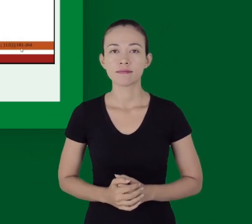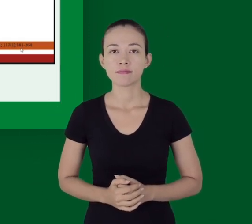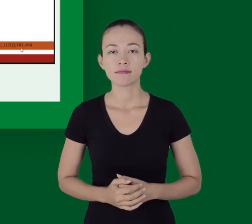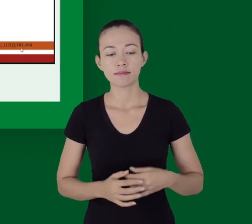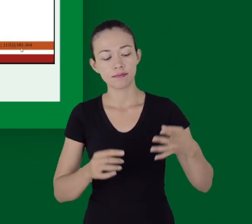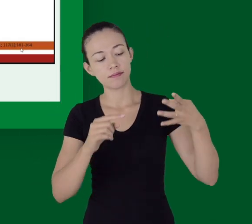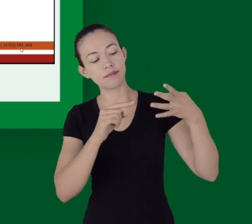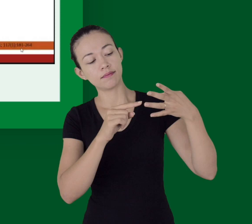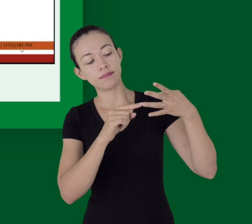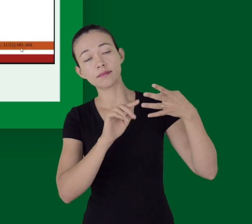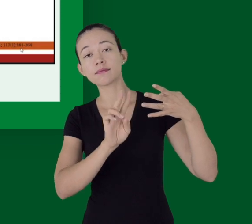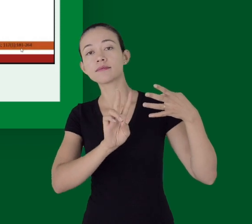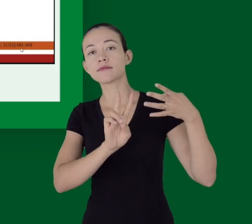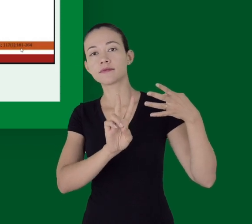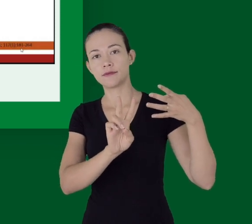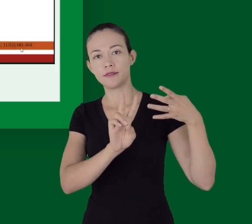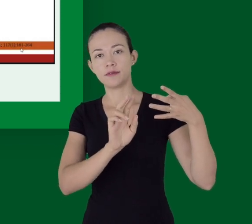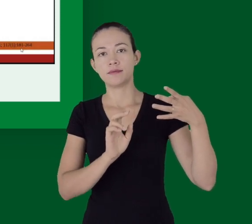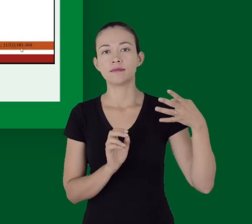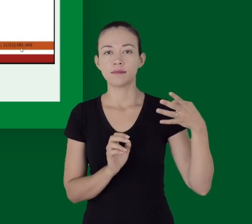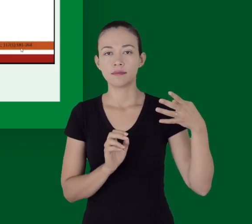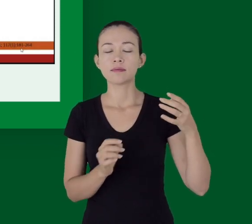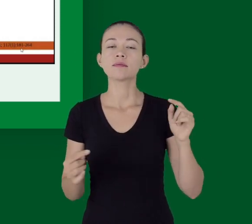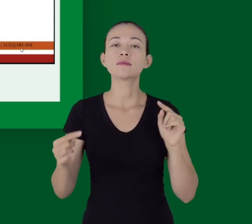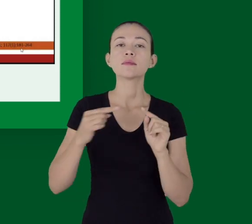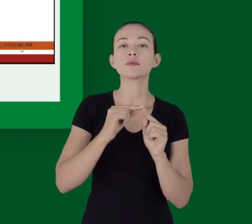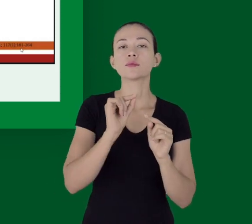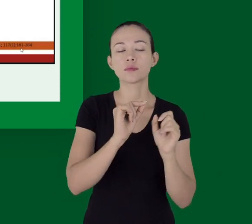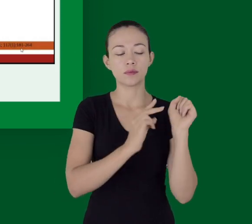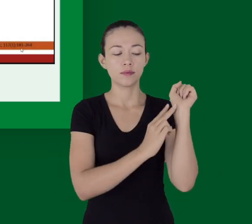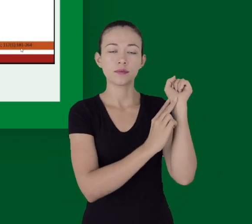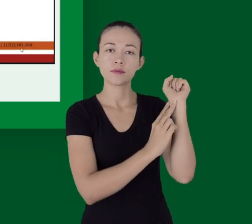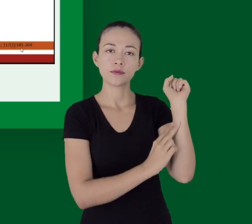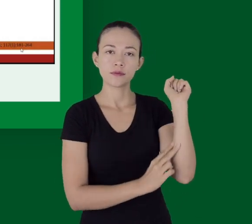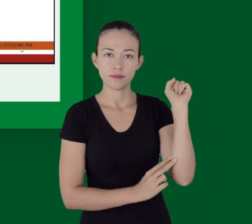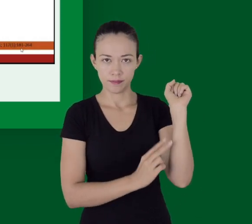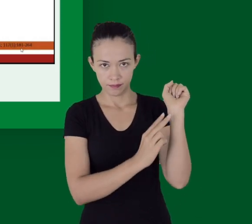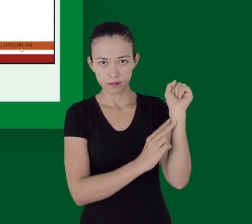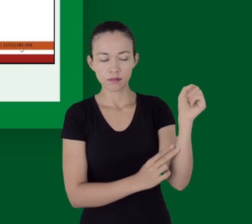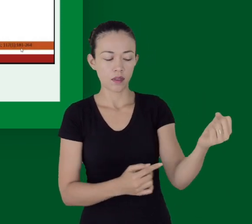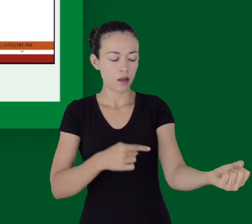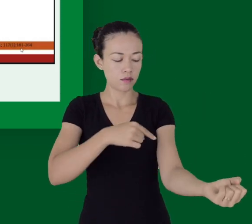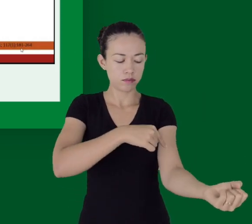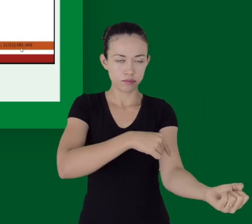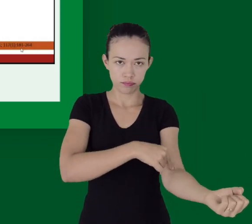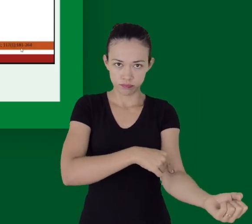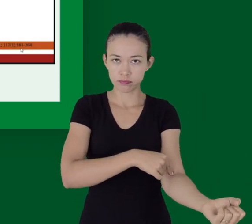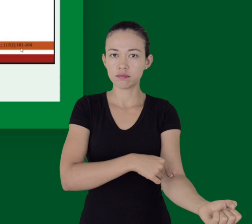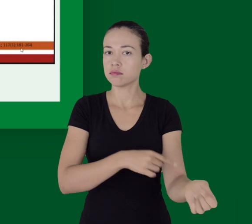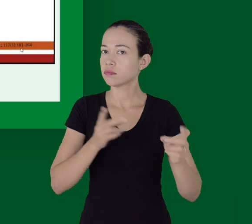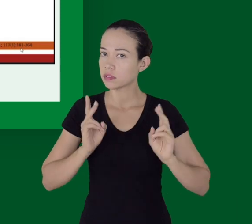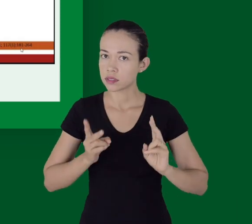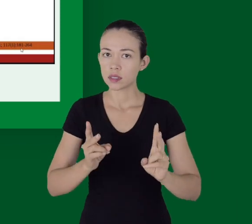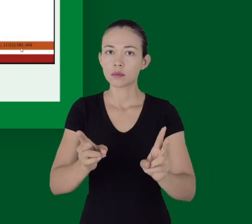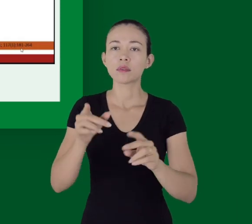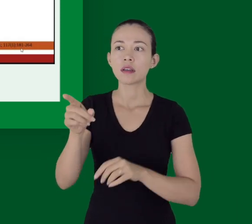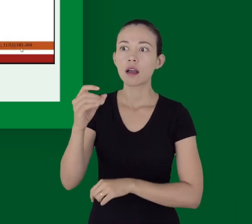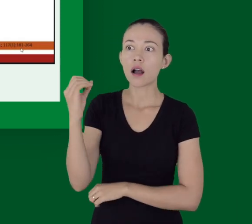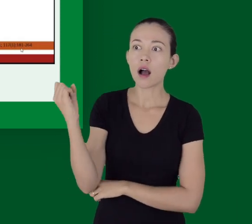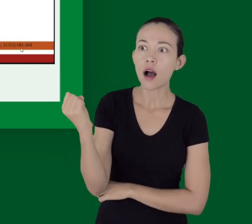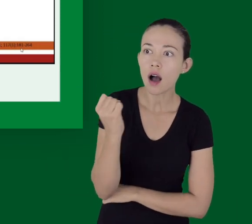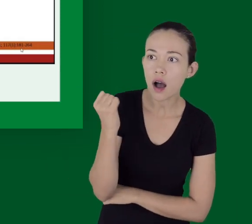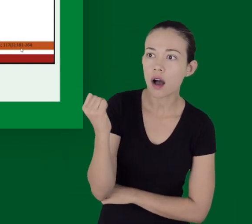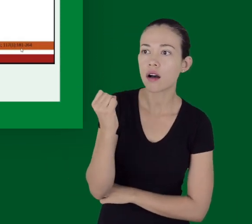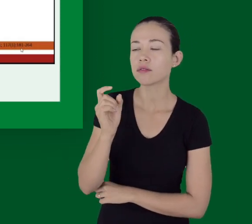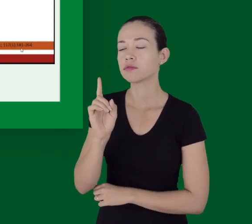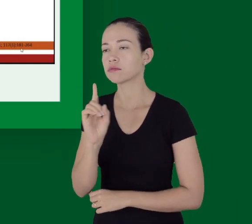94% ou 92%. O V, né, de MOV, o V seria de veia que é o acesso venoso,